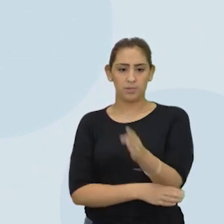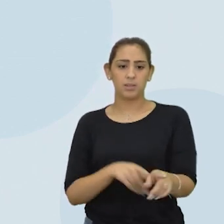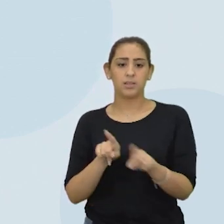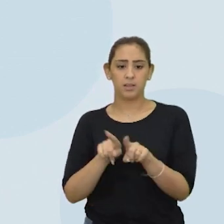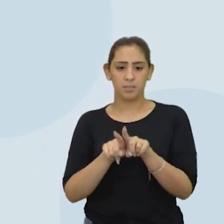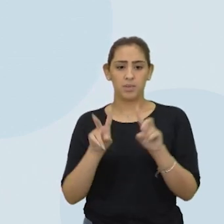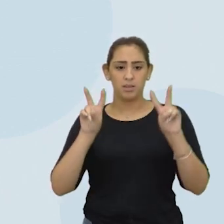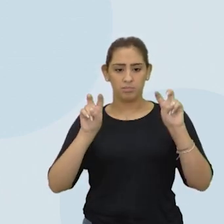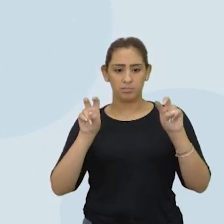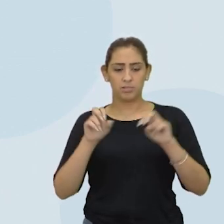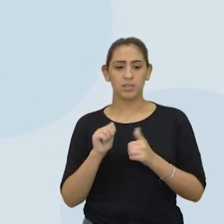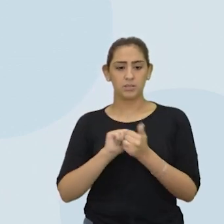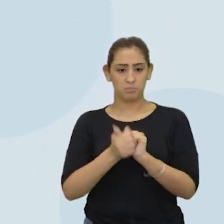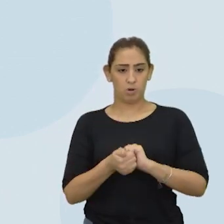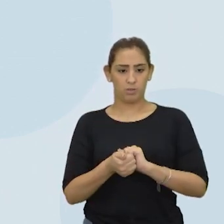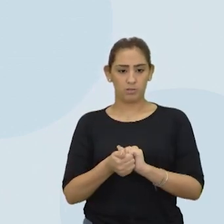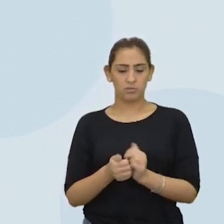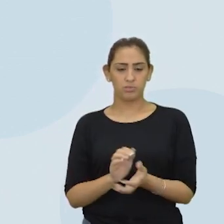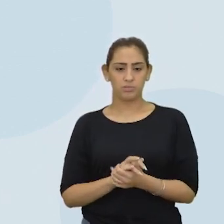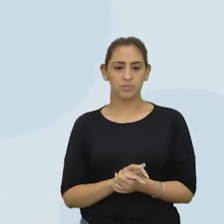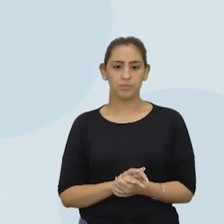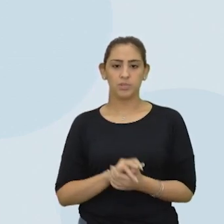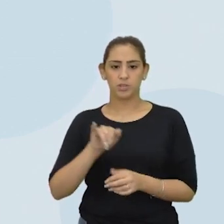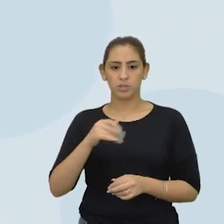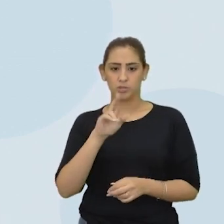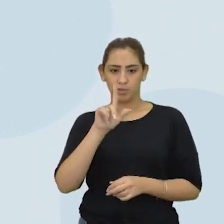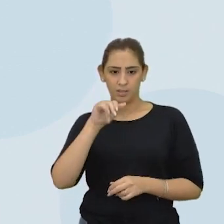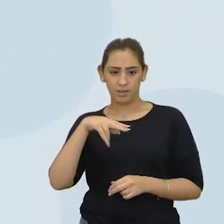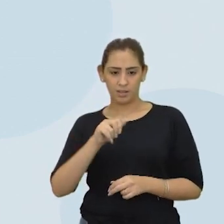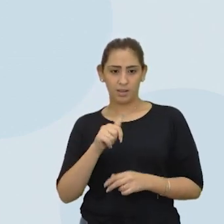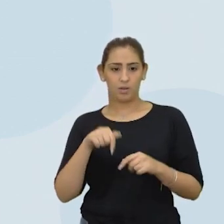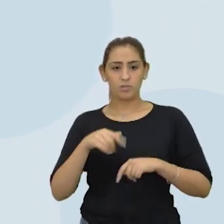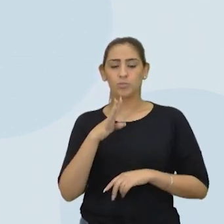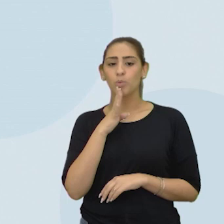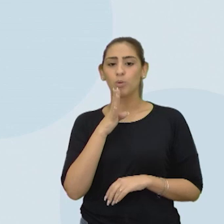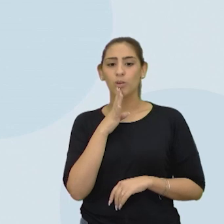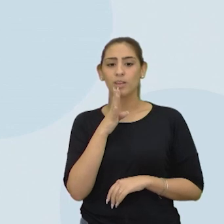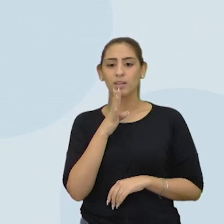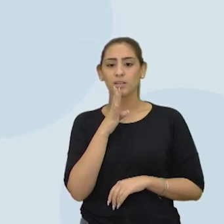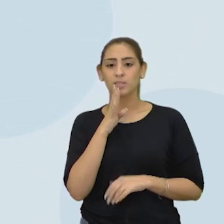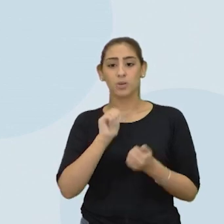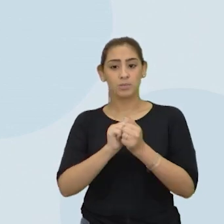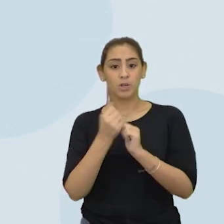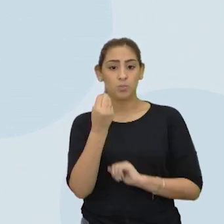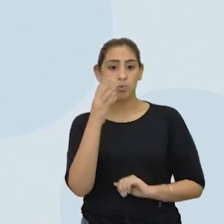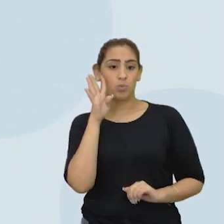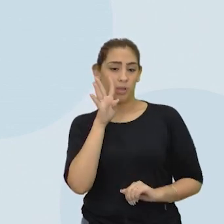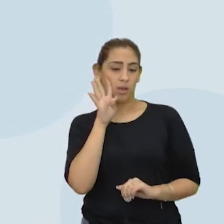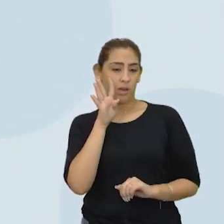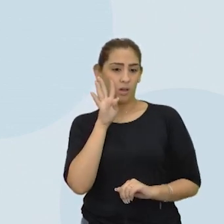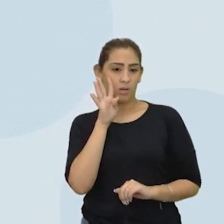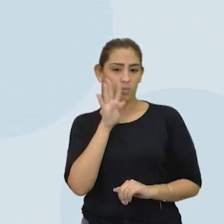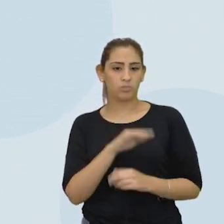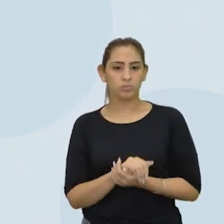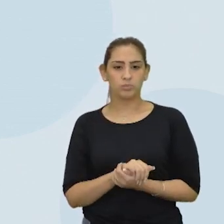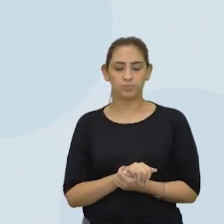falando aí dos esportes. Juliana, hoje a gente vai conhecer um esporte bem interessante aí